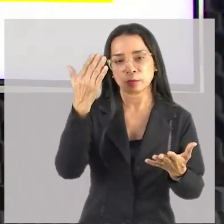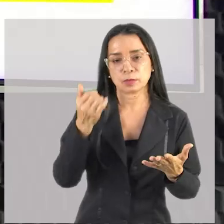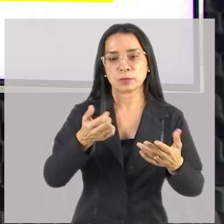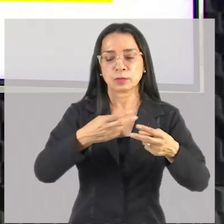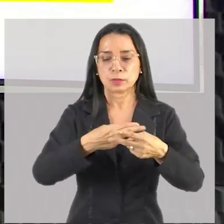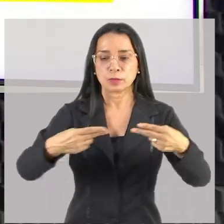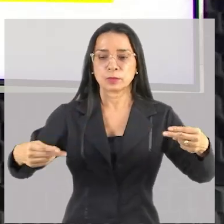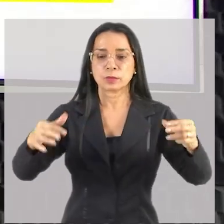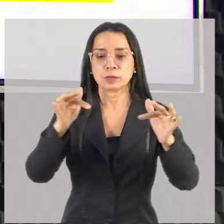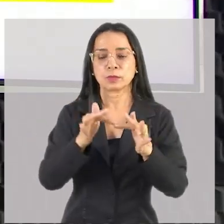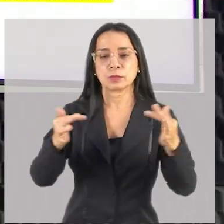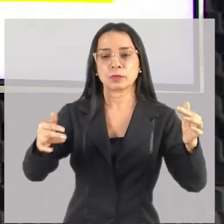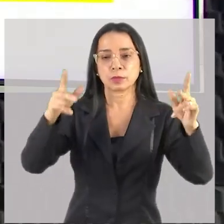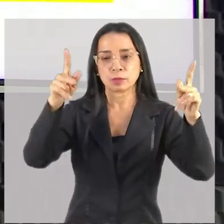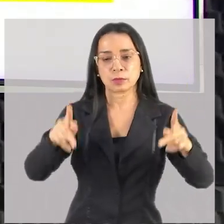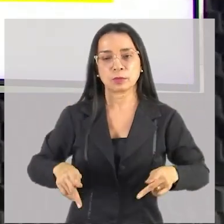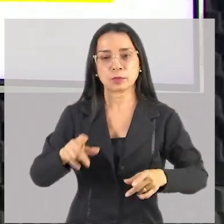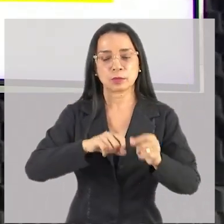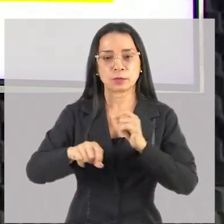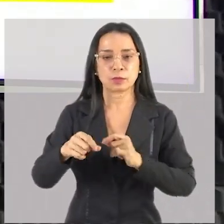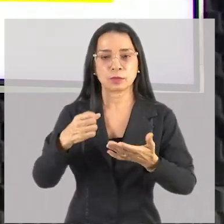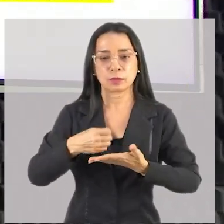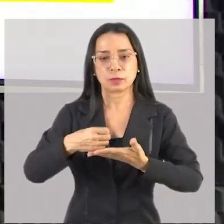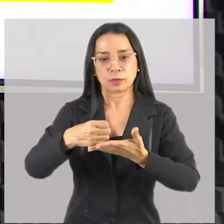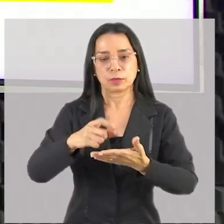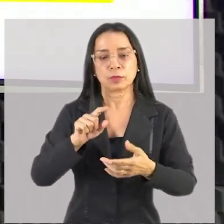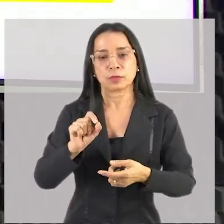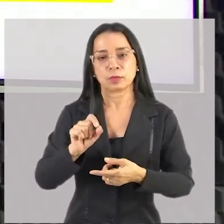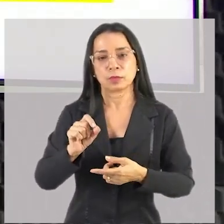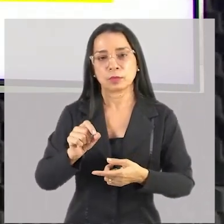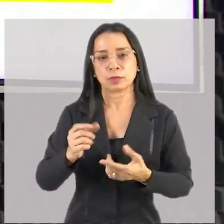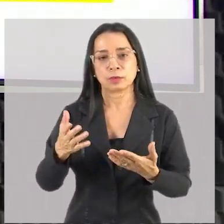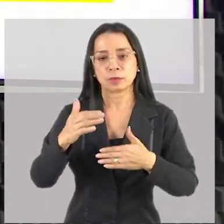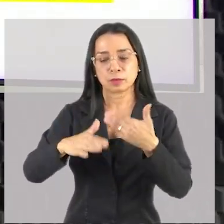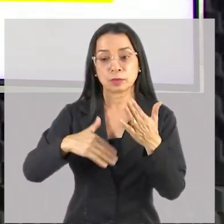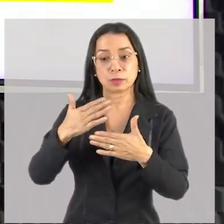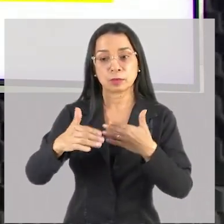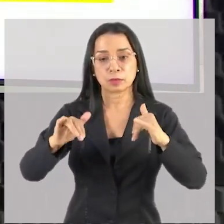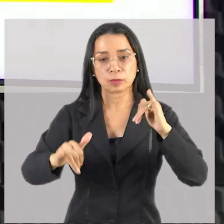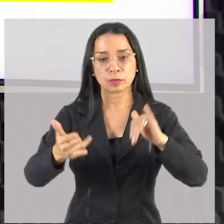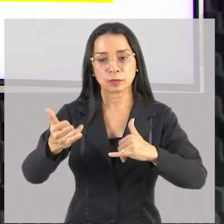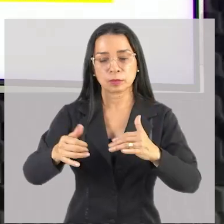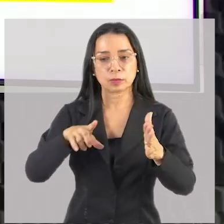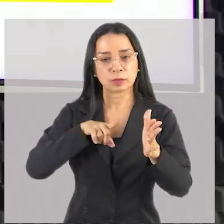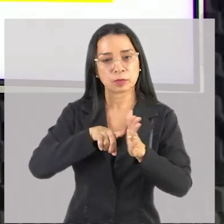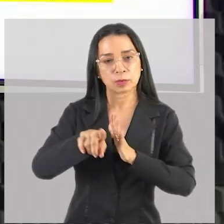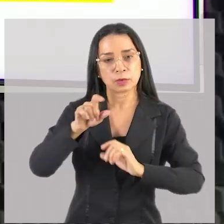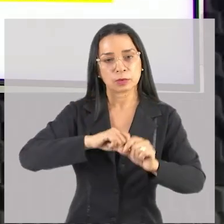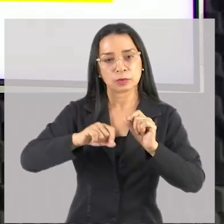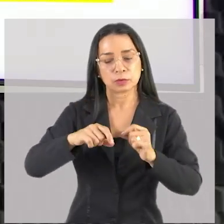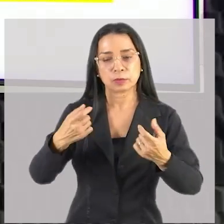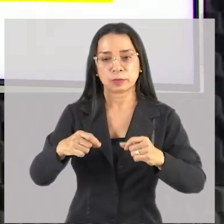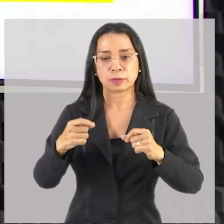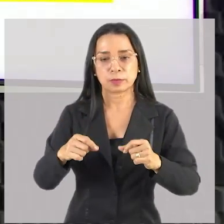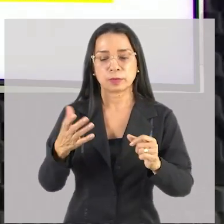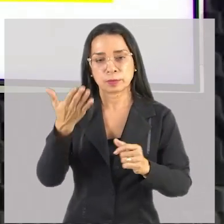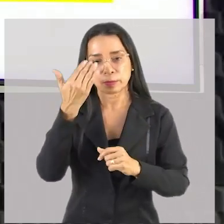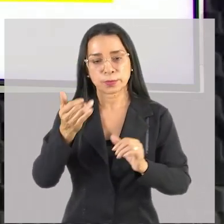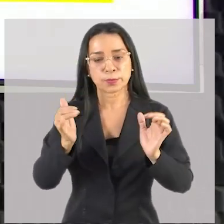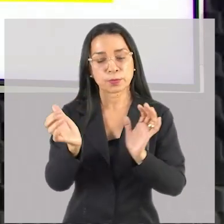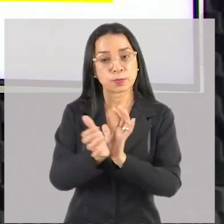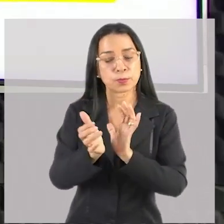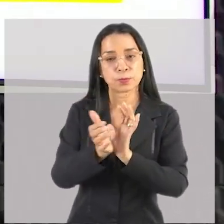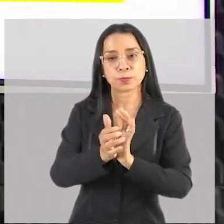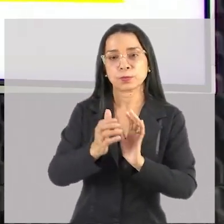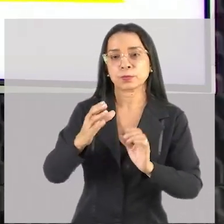tabela. Isso vai ajudar você a desenvolver sua química. Uma questão como essa, que você precisa saber a família do cálcio, tu tem